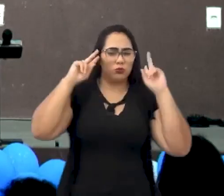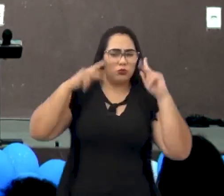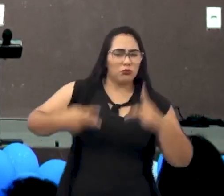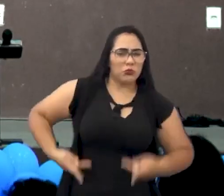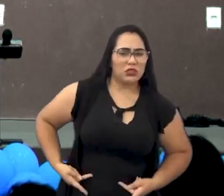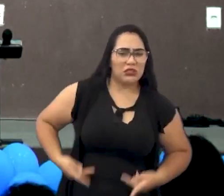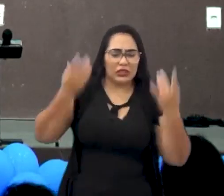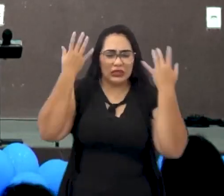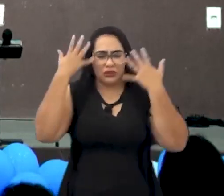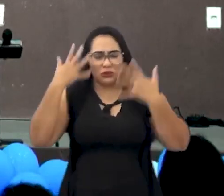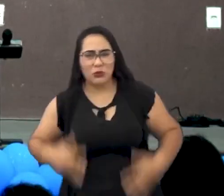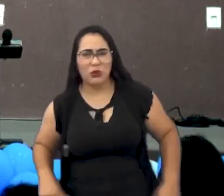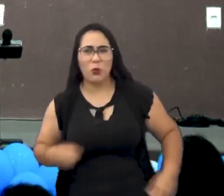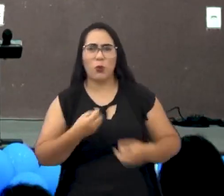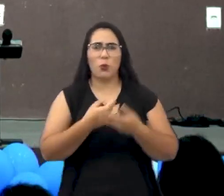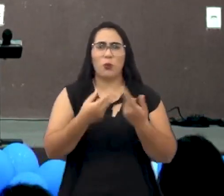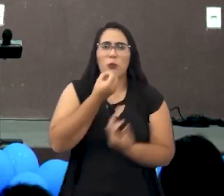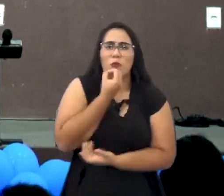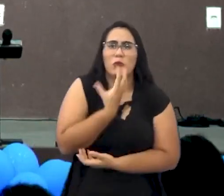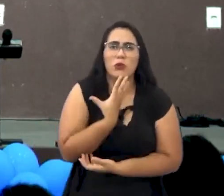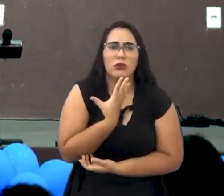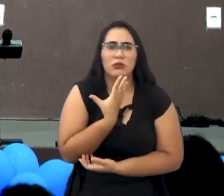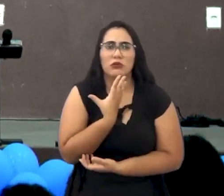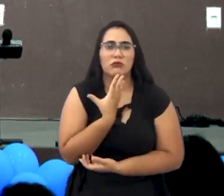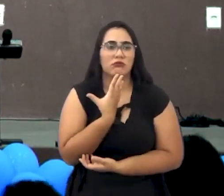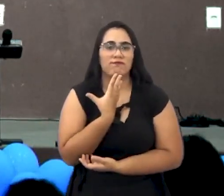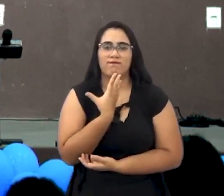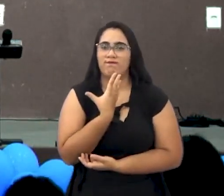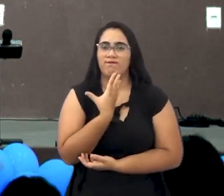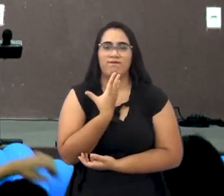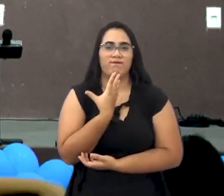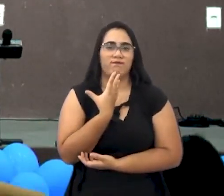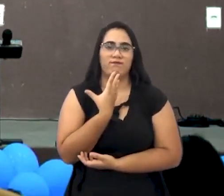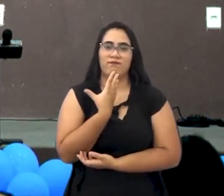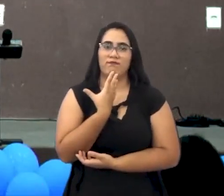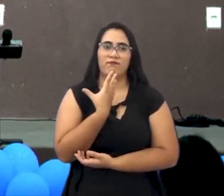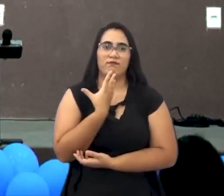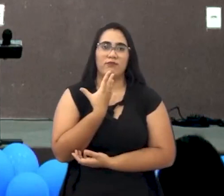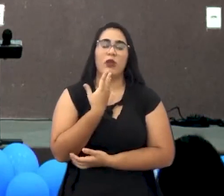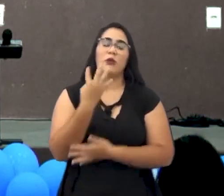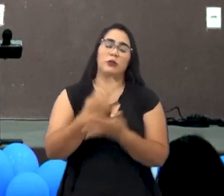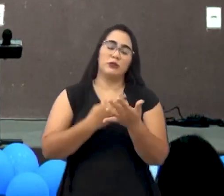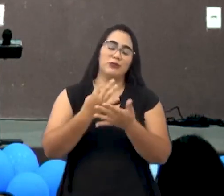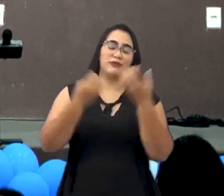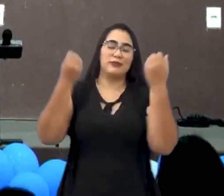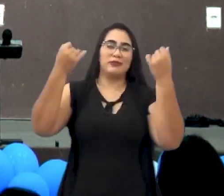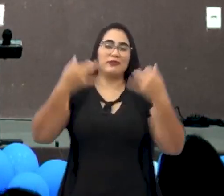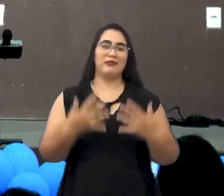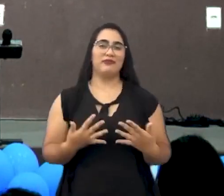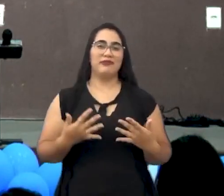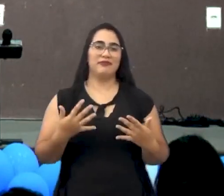mesmo essa inclinação. É isso que esse texto está dizendo.